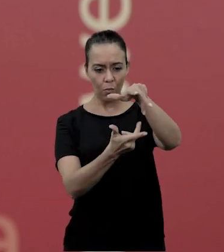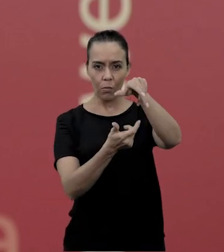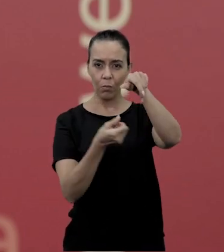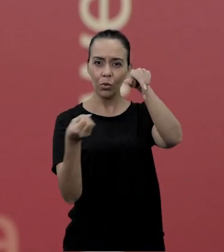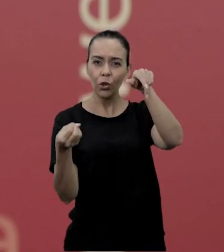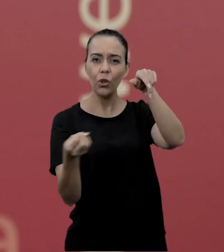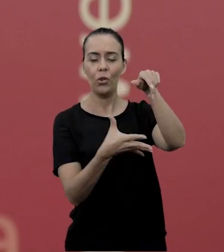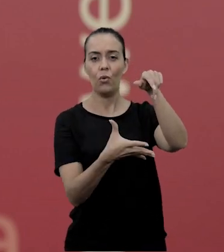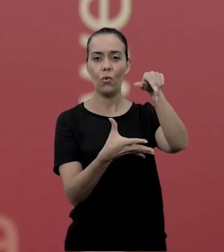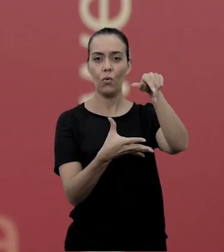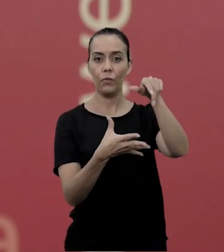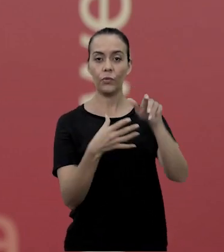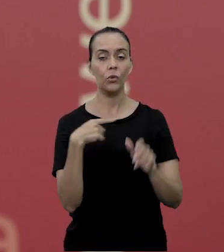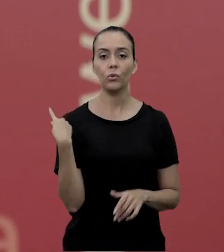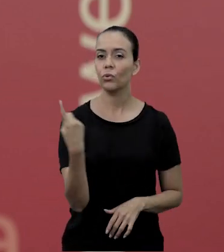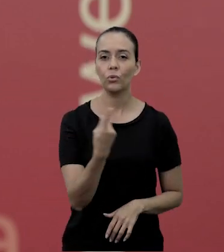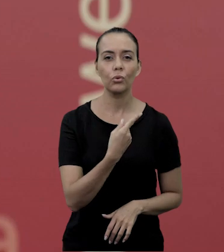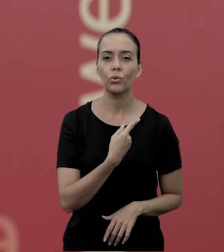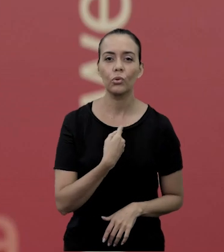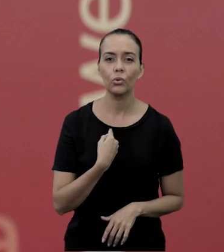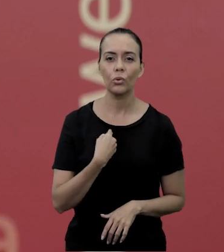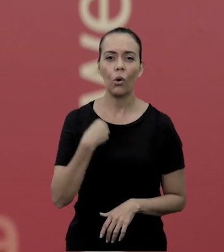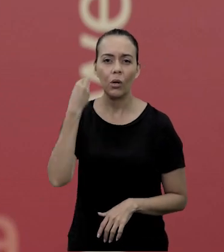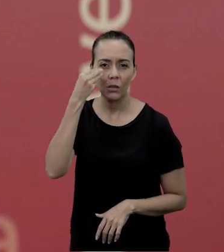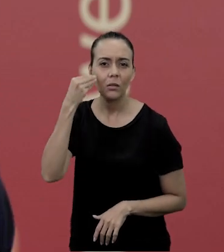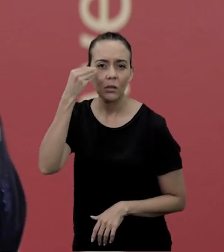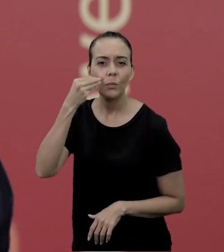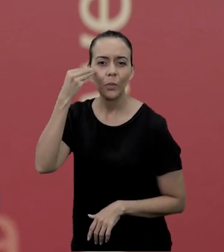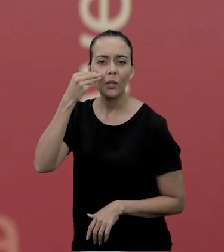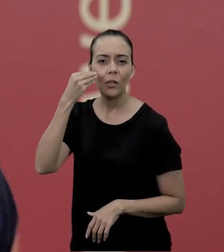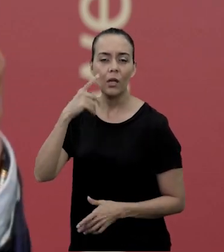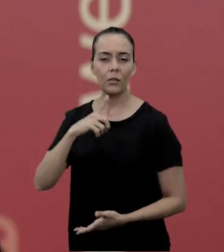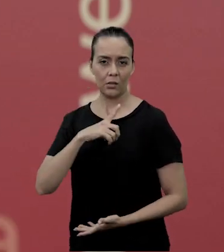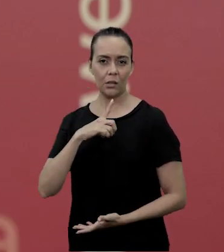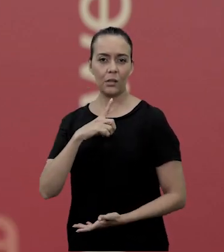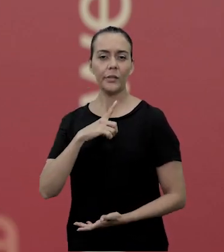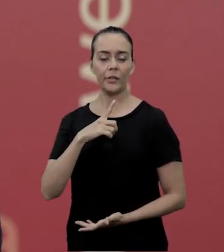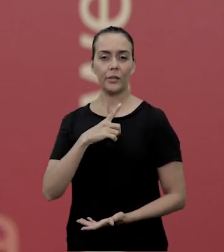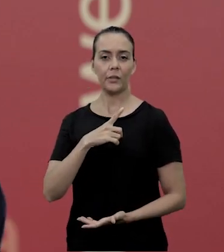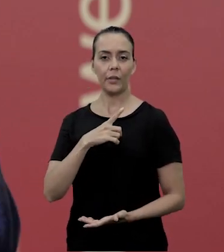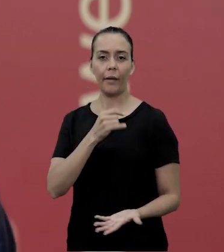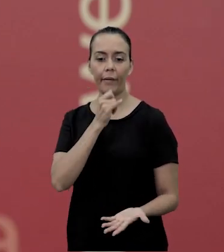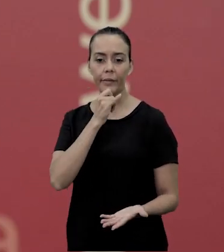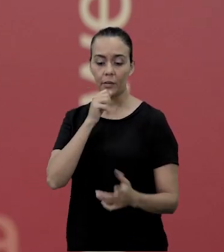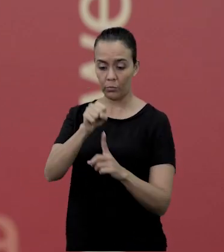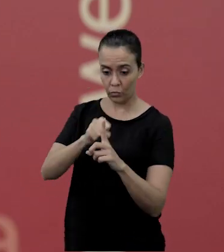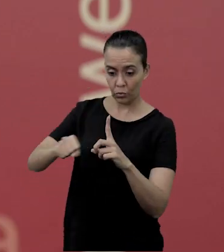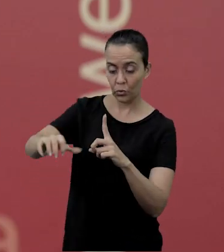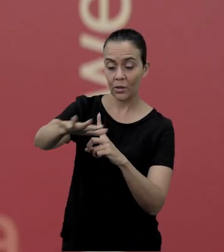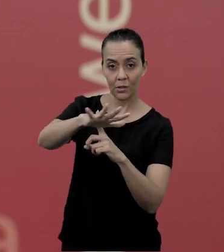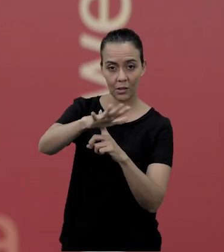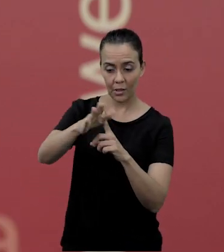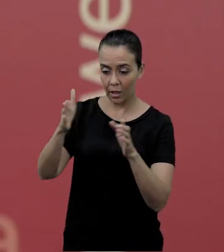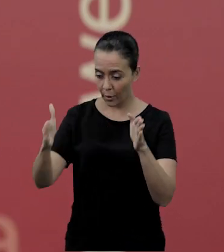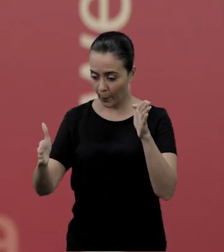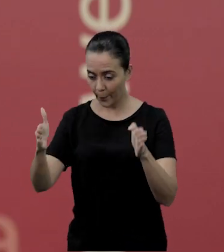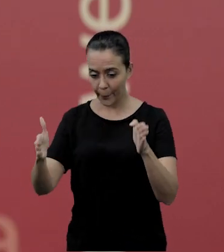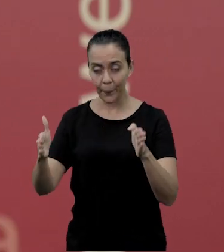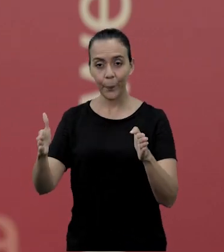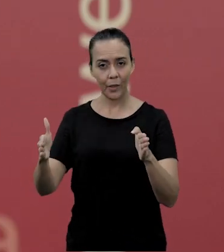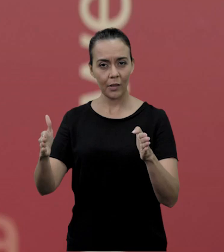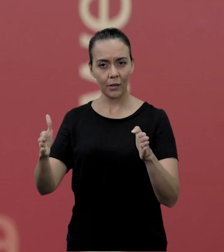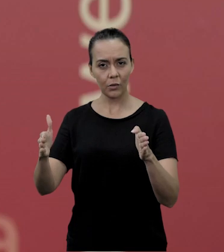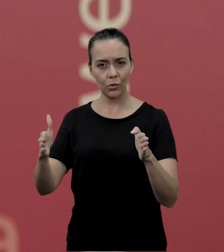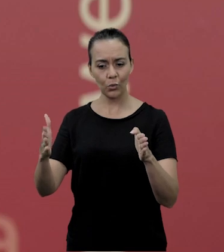seguinte: a gente vive um espaço de experiência entre os membros da nossa sociedade contemporânea